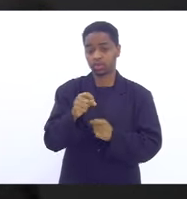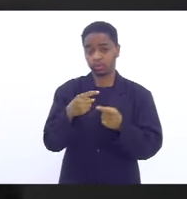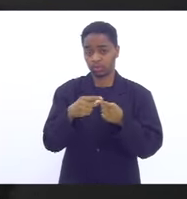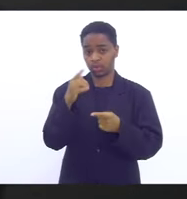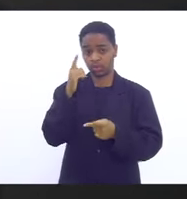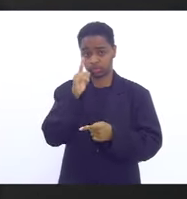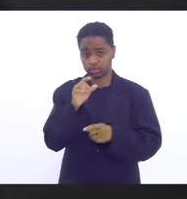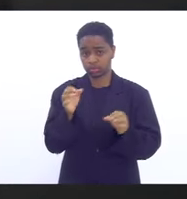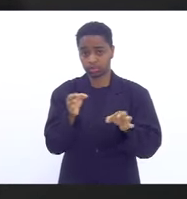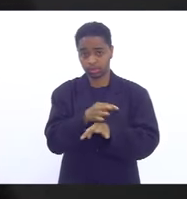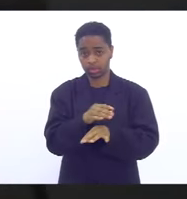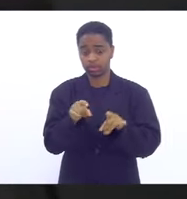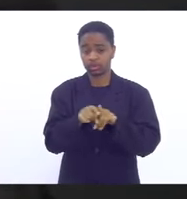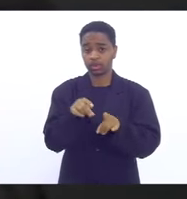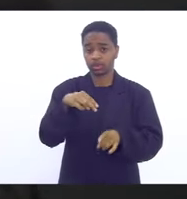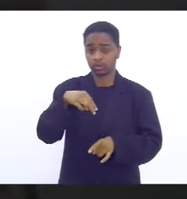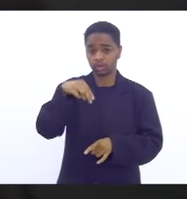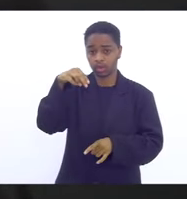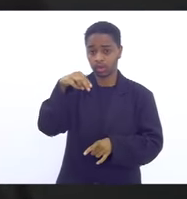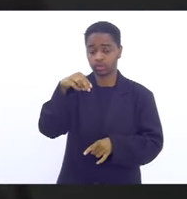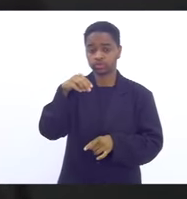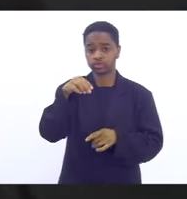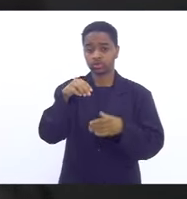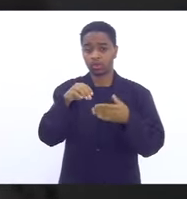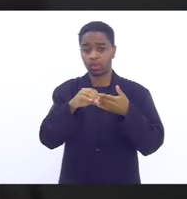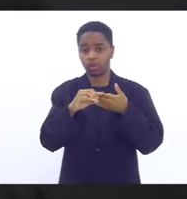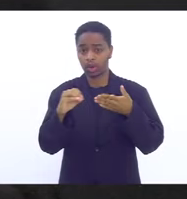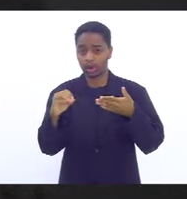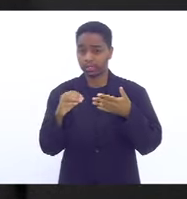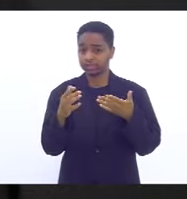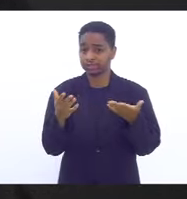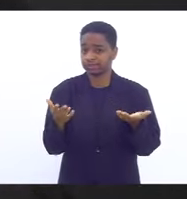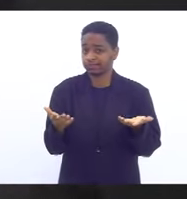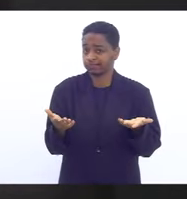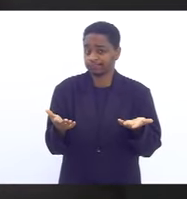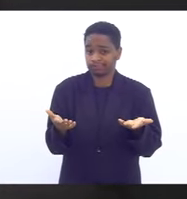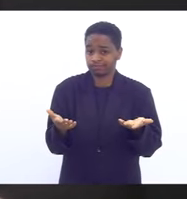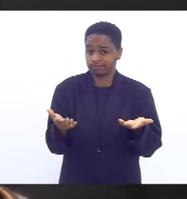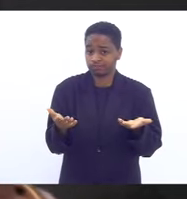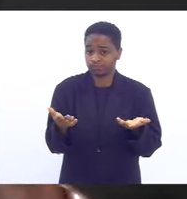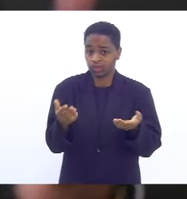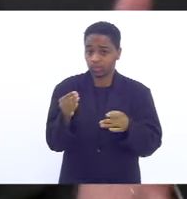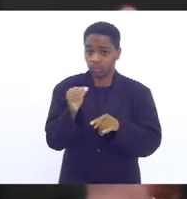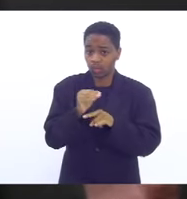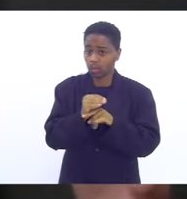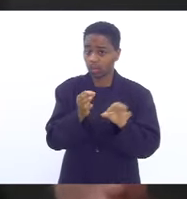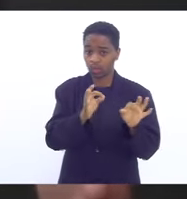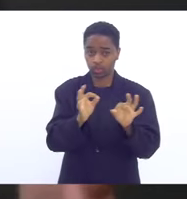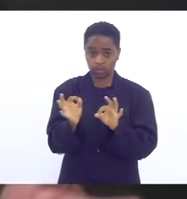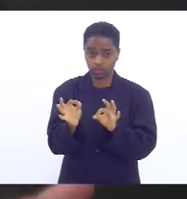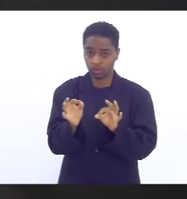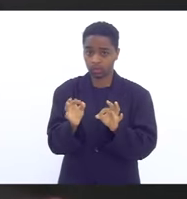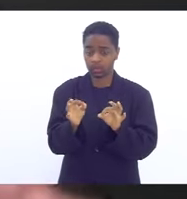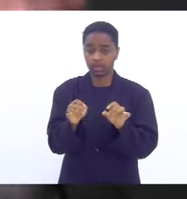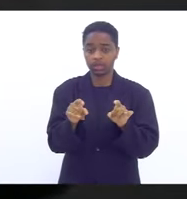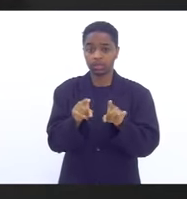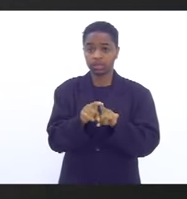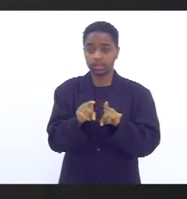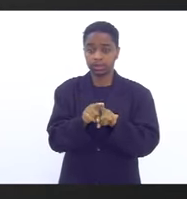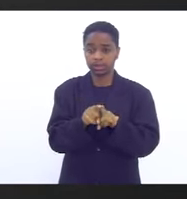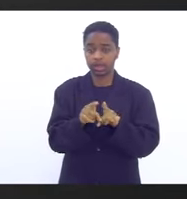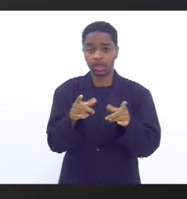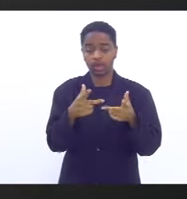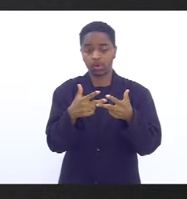Na Zona Norte e Zona Oeste, a Light nunca cuidou. É natural que houve.